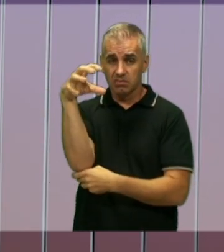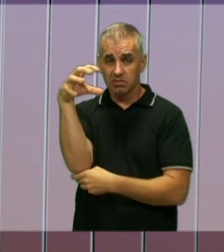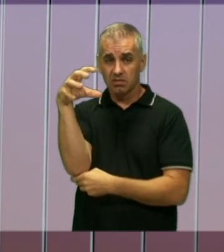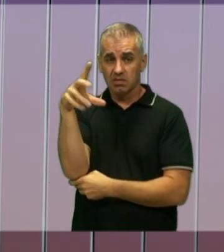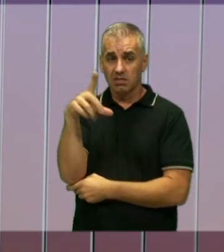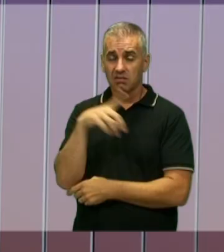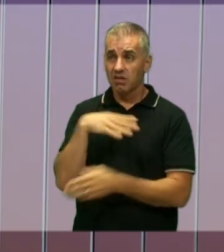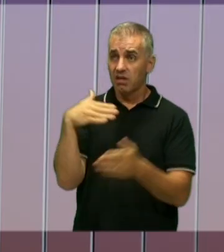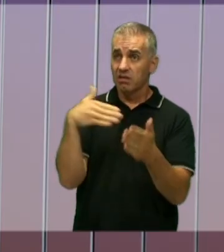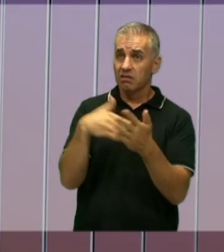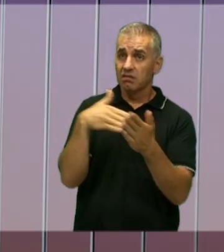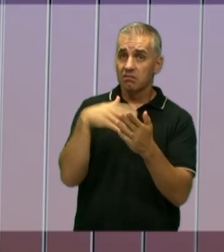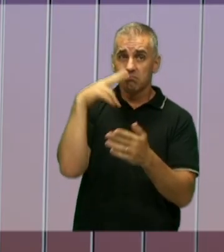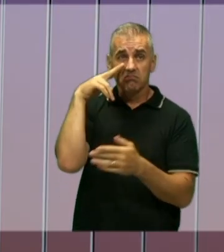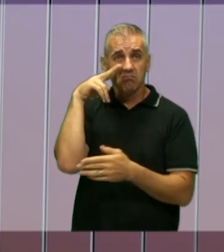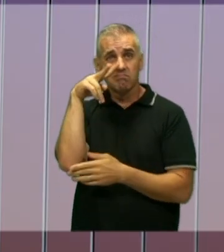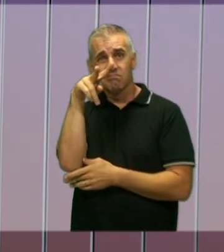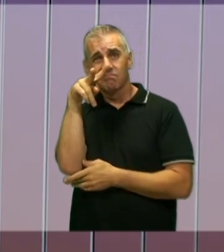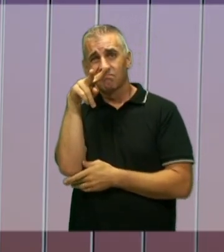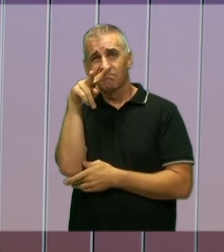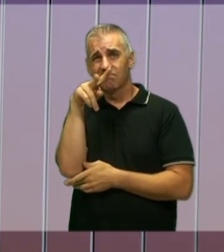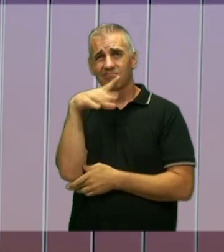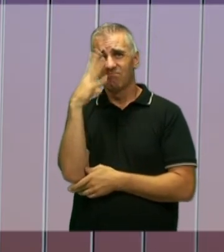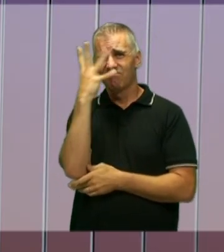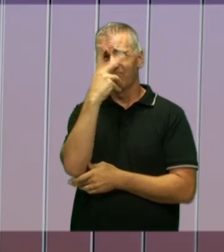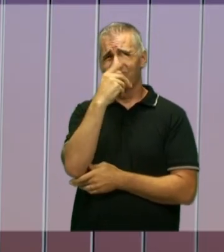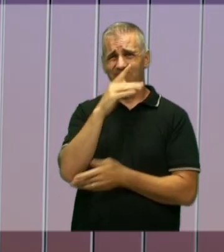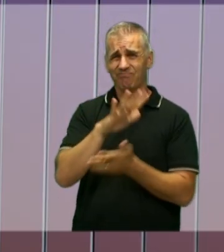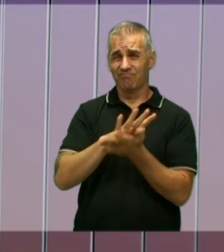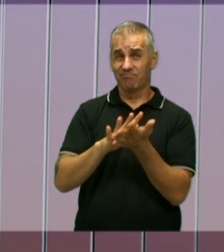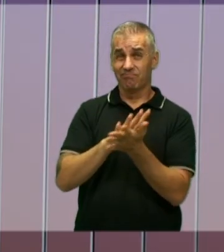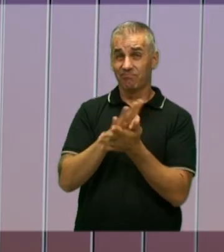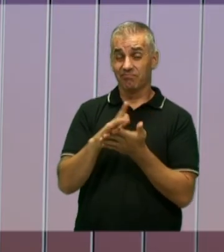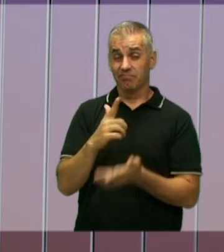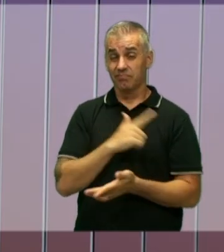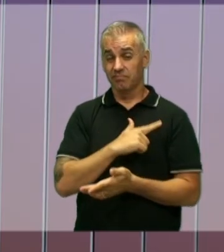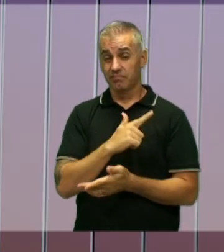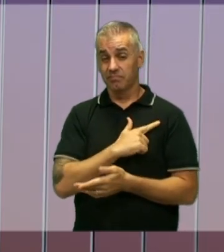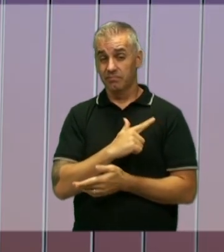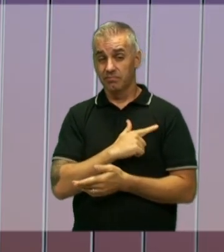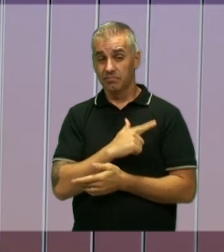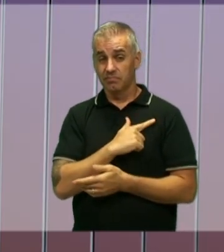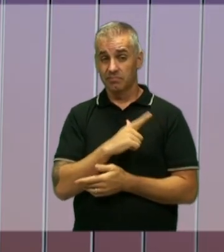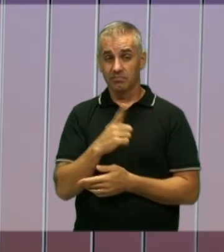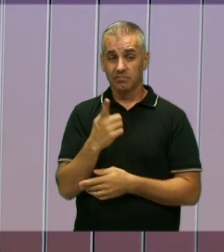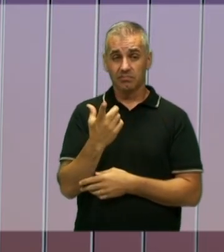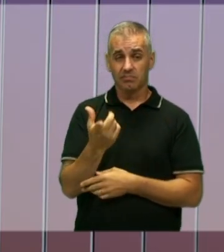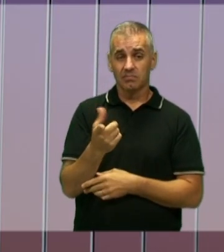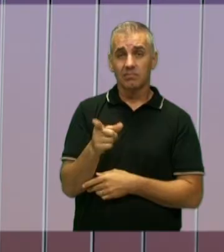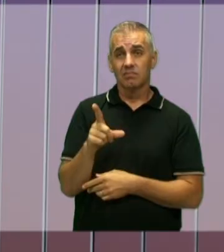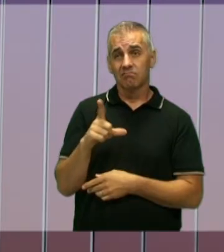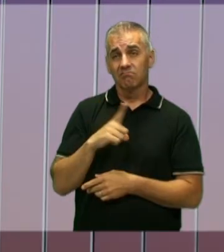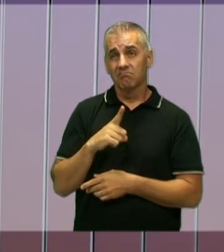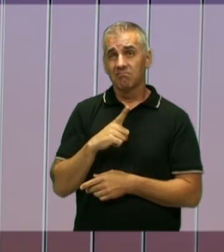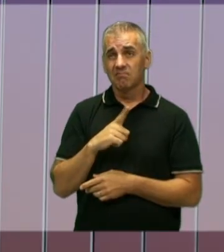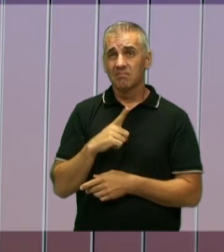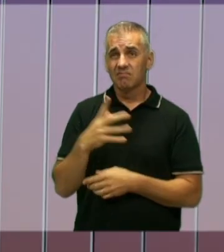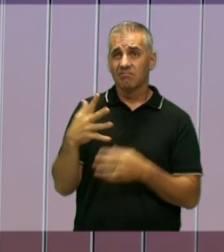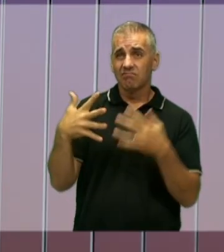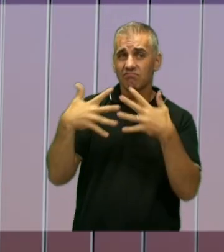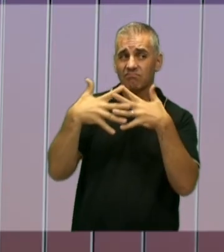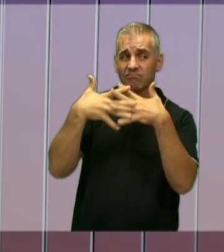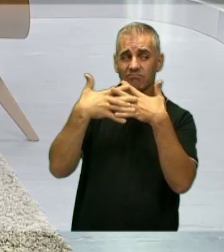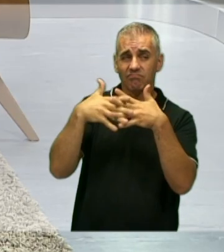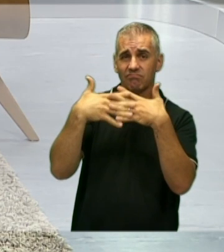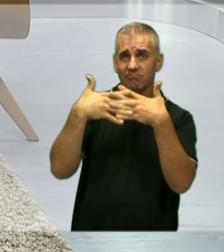tendo limitação até na visão. Perde-se o brilho, né, de uma determinada paisagem, e além do que, aquele aspecto feio